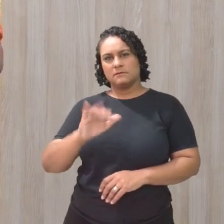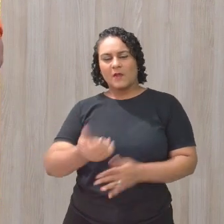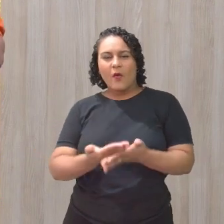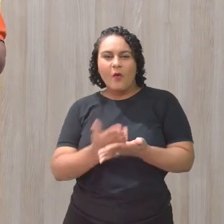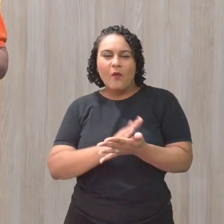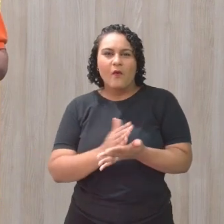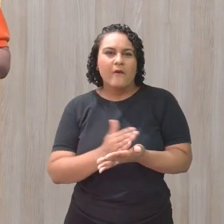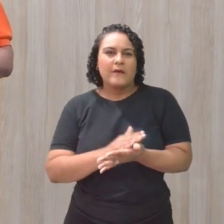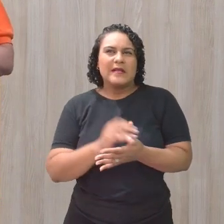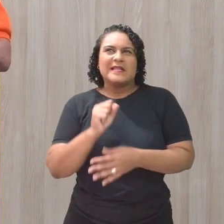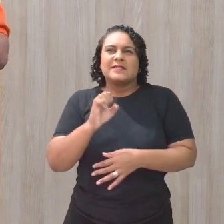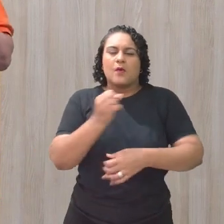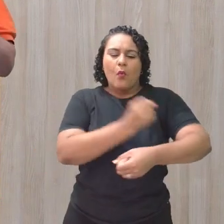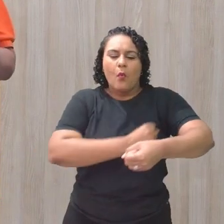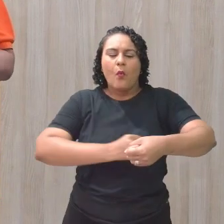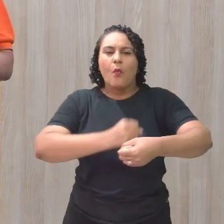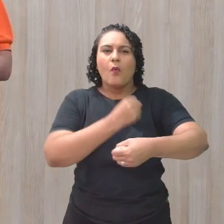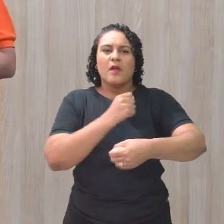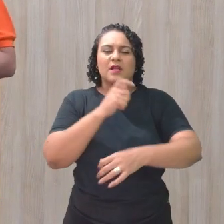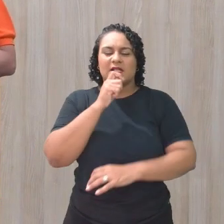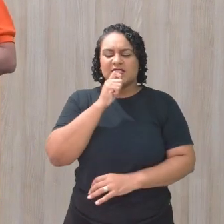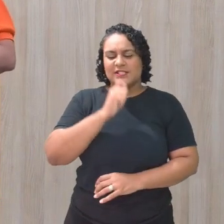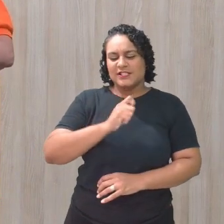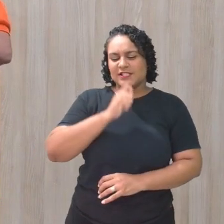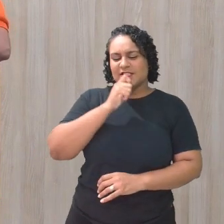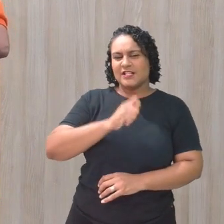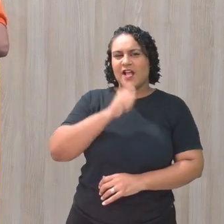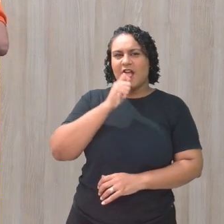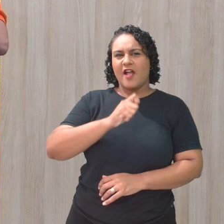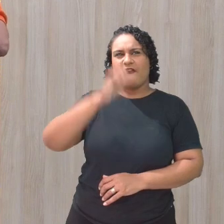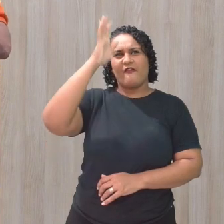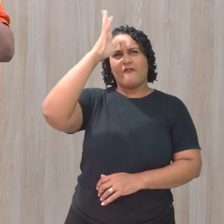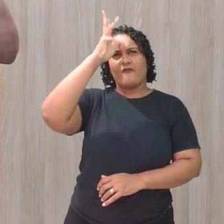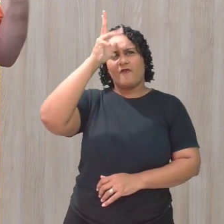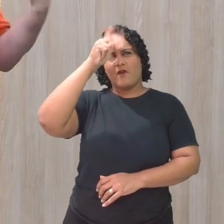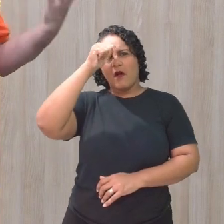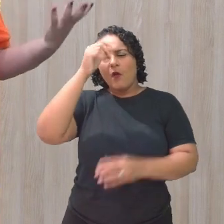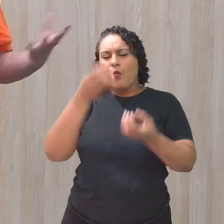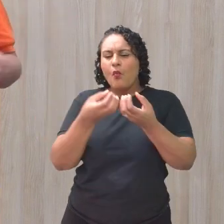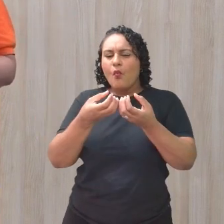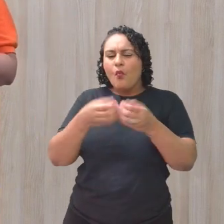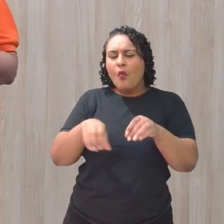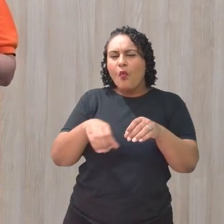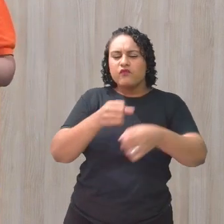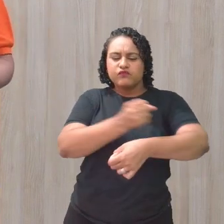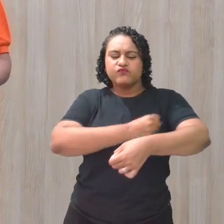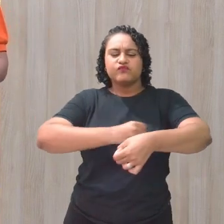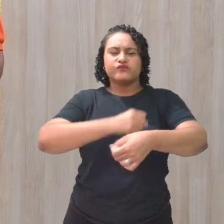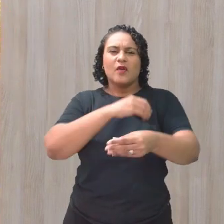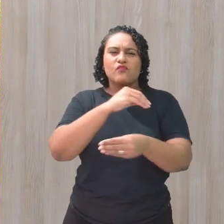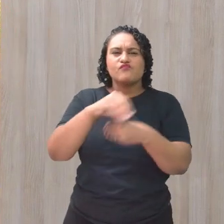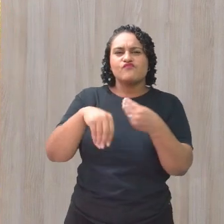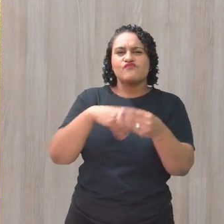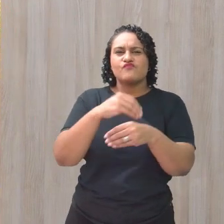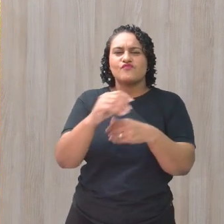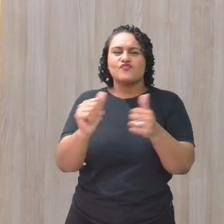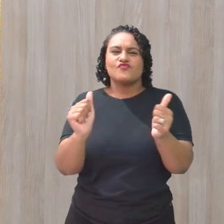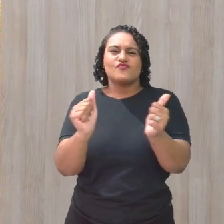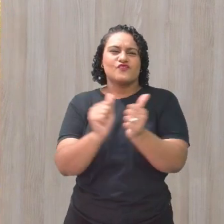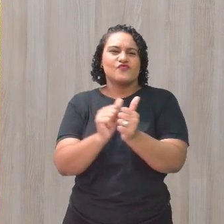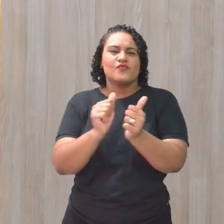com charque, frango, um ovinho, com um ovo, queijo, carne de